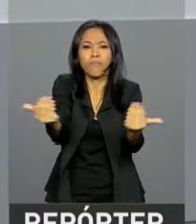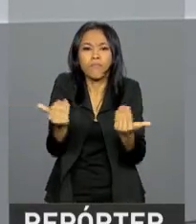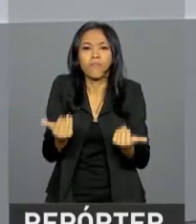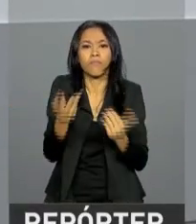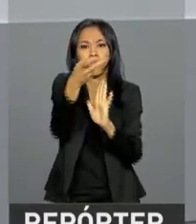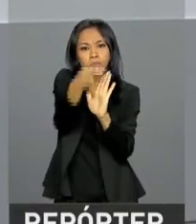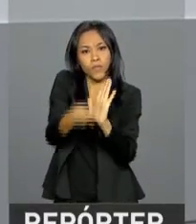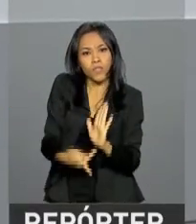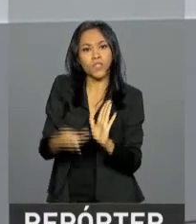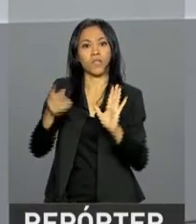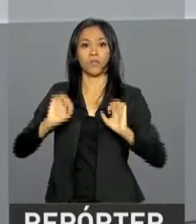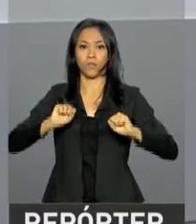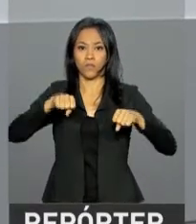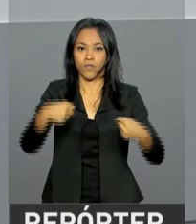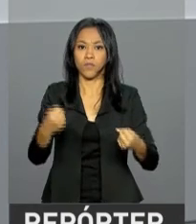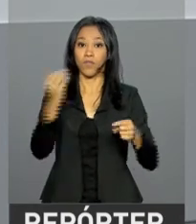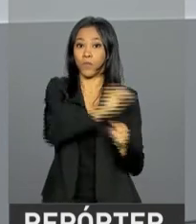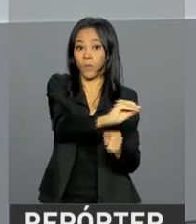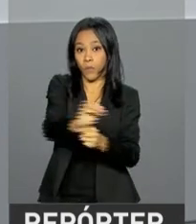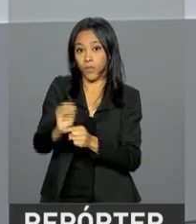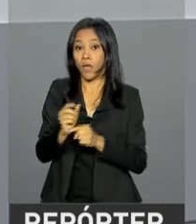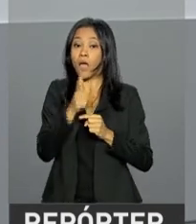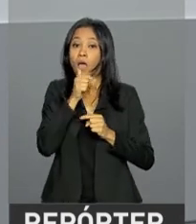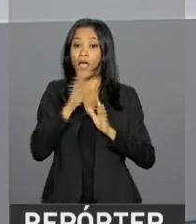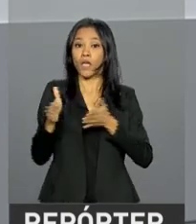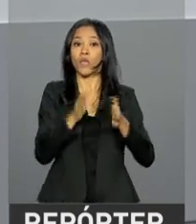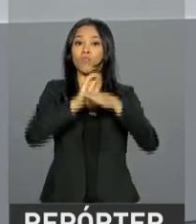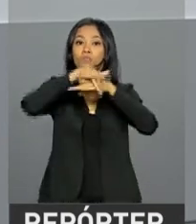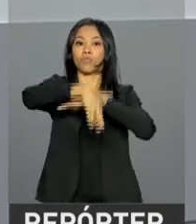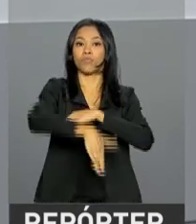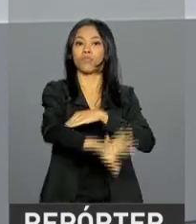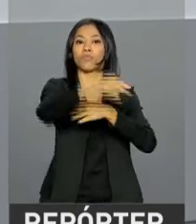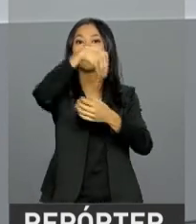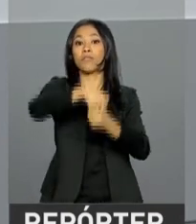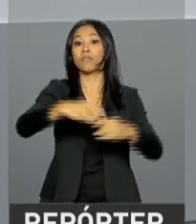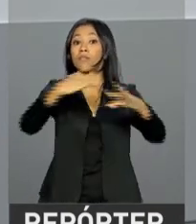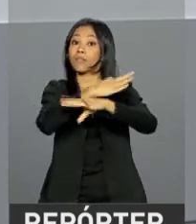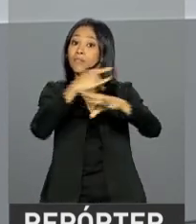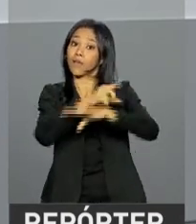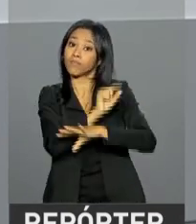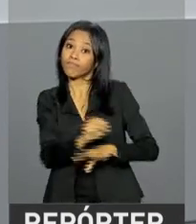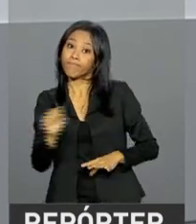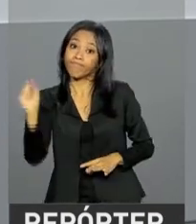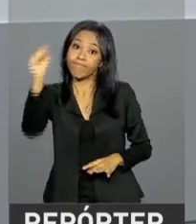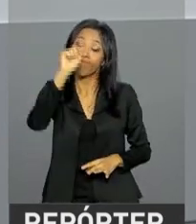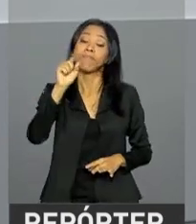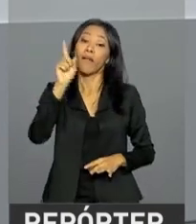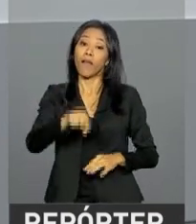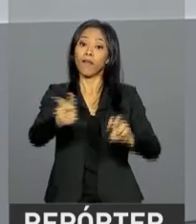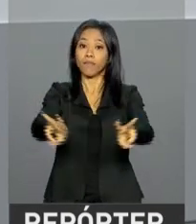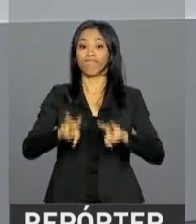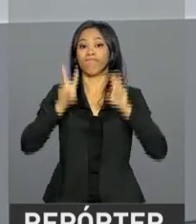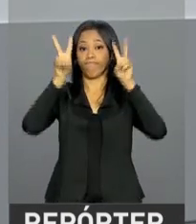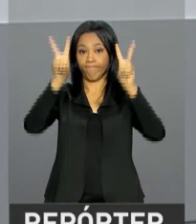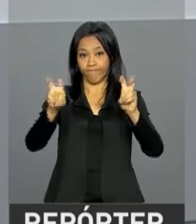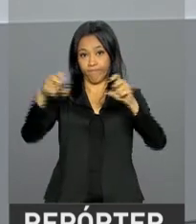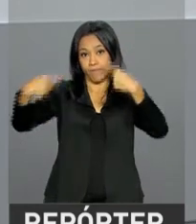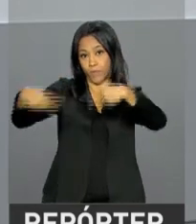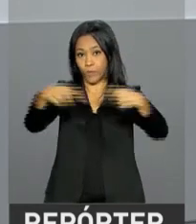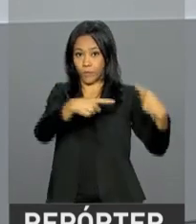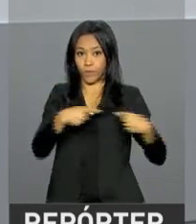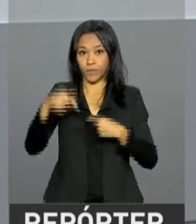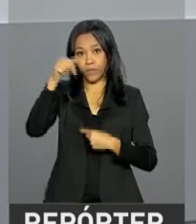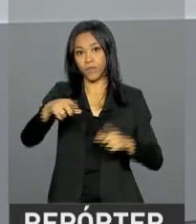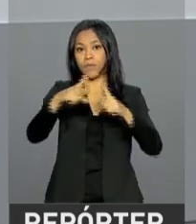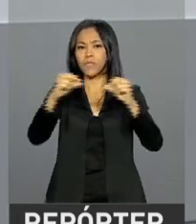de recuperação e preservação de rios que passam pelas cidades os chamados rios urbanos o assunto foi discutido aqui em brasília em um